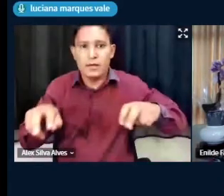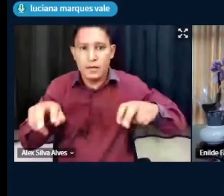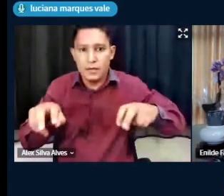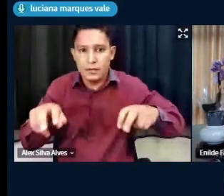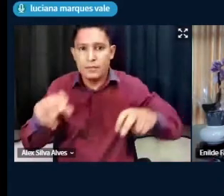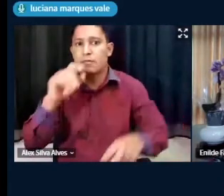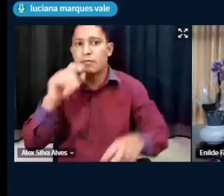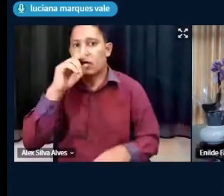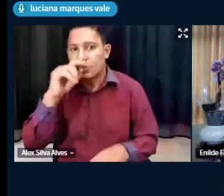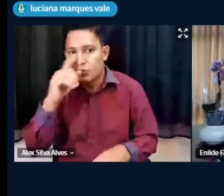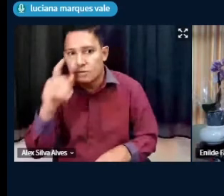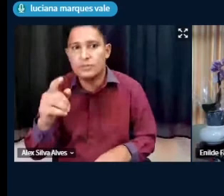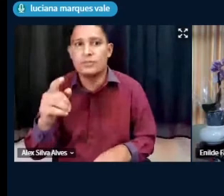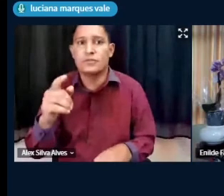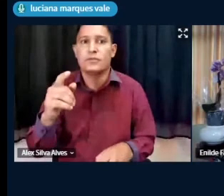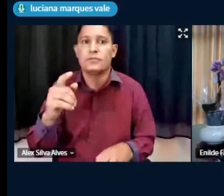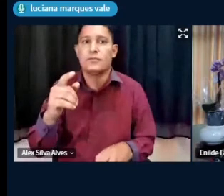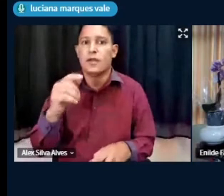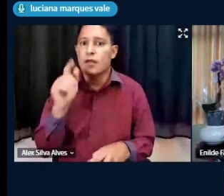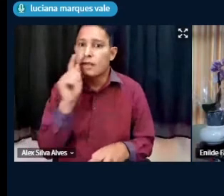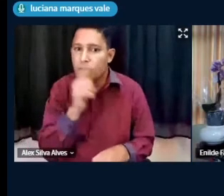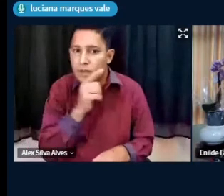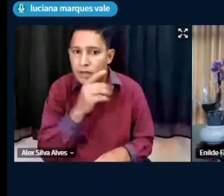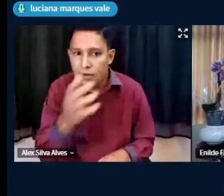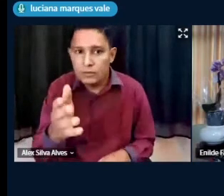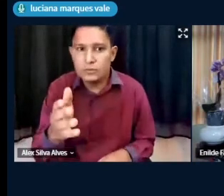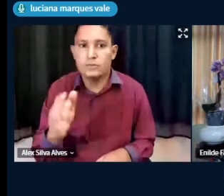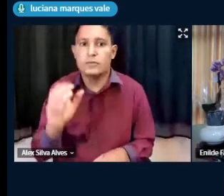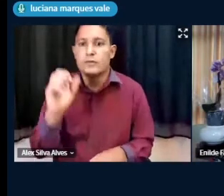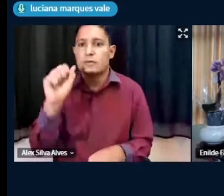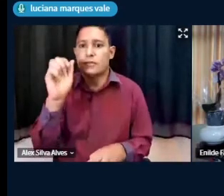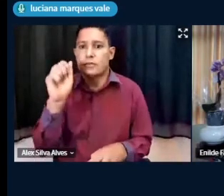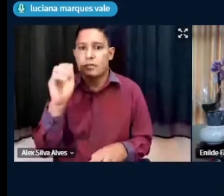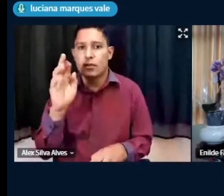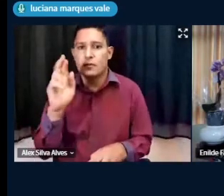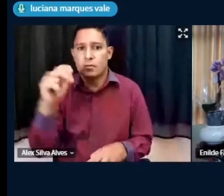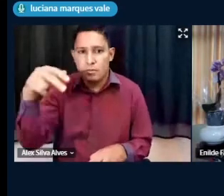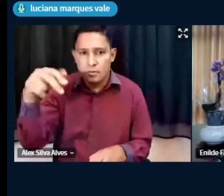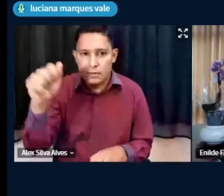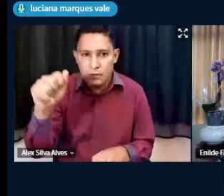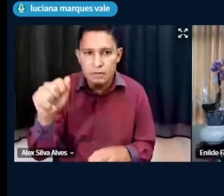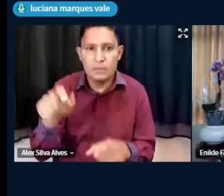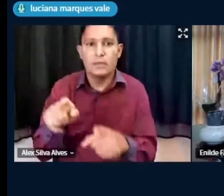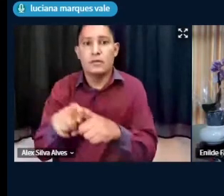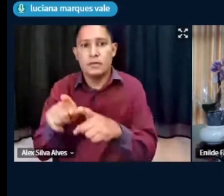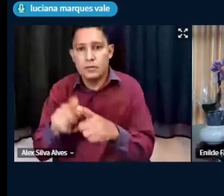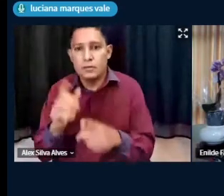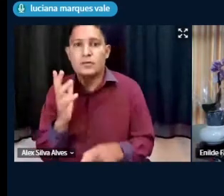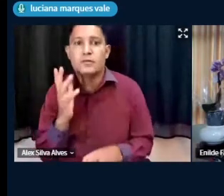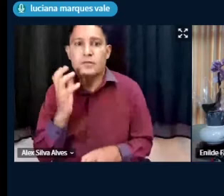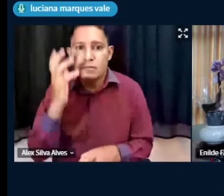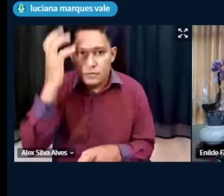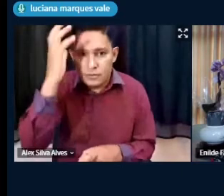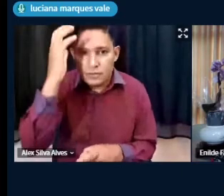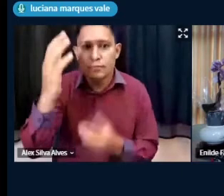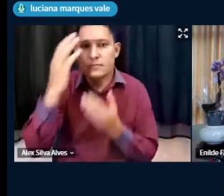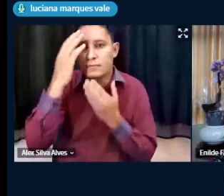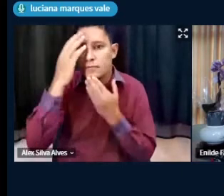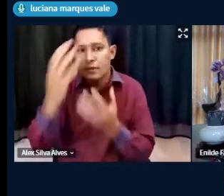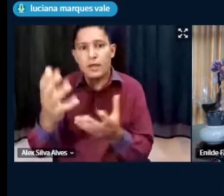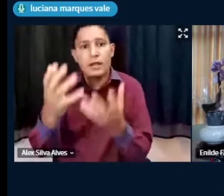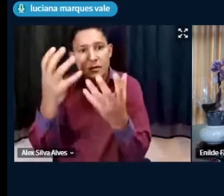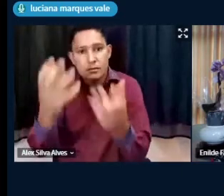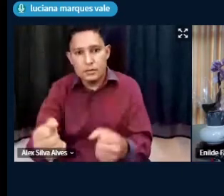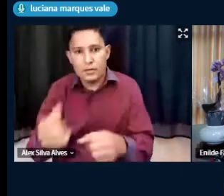É um prazer estar aqui com todos vocês. Gostaria de agradecer a todos os membros da banca, professora Enilde,